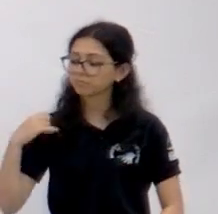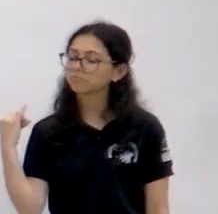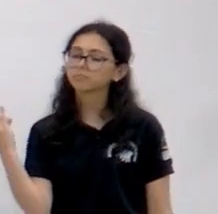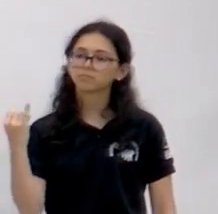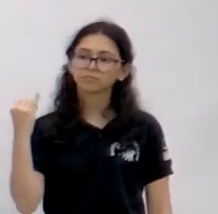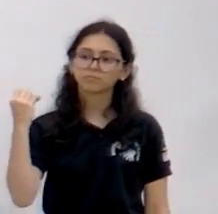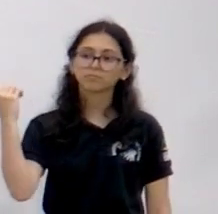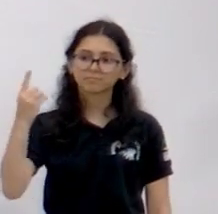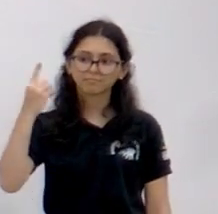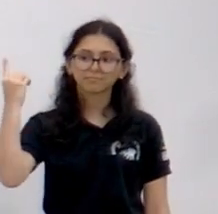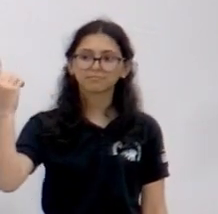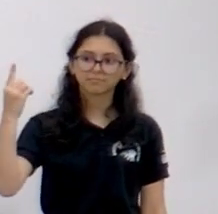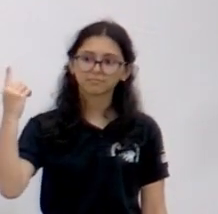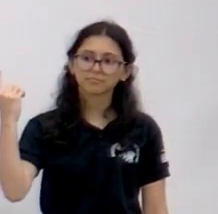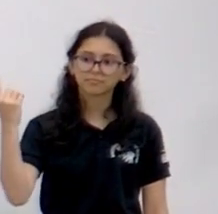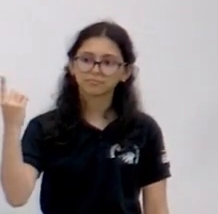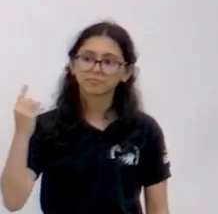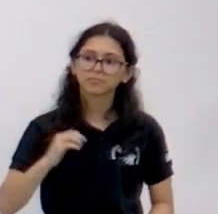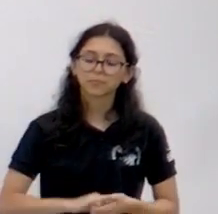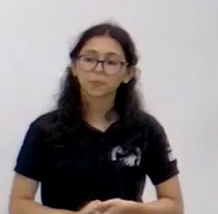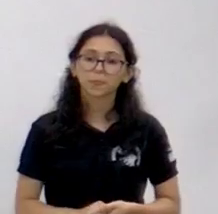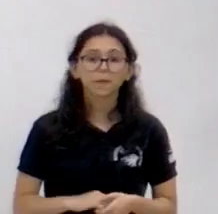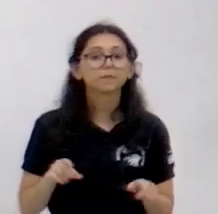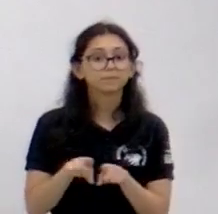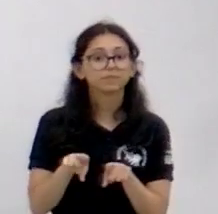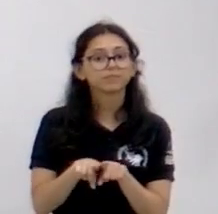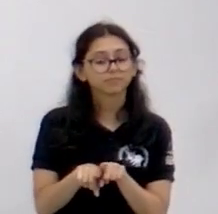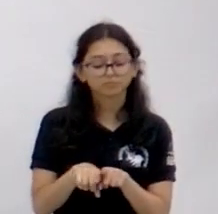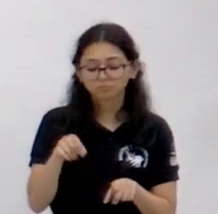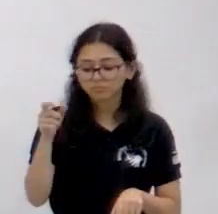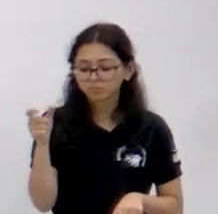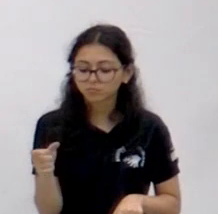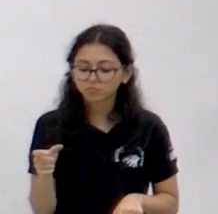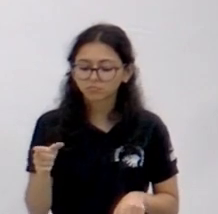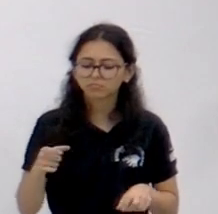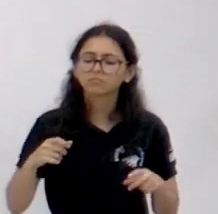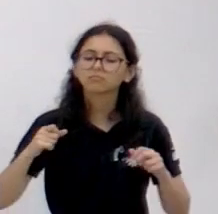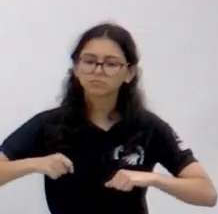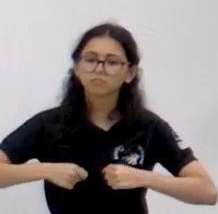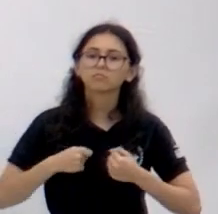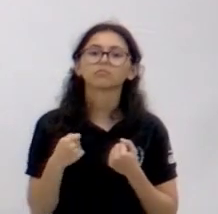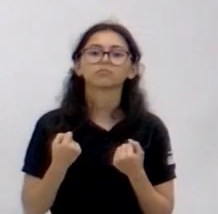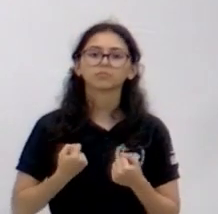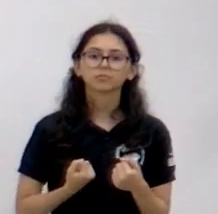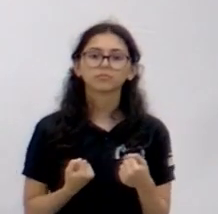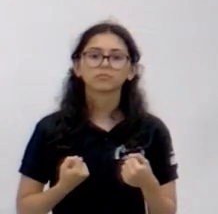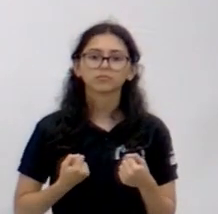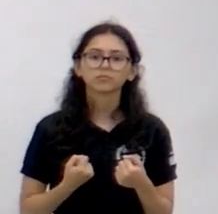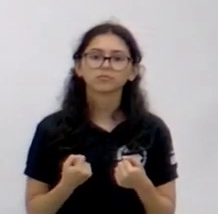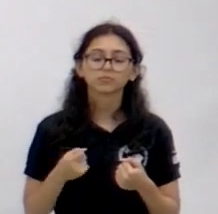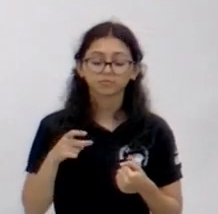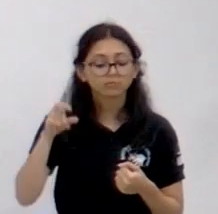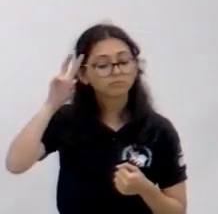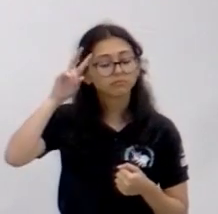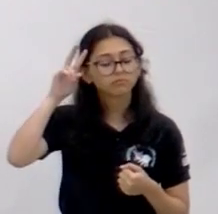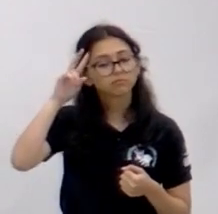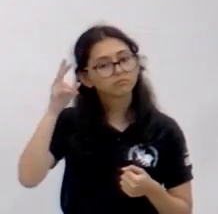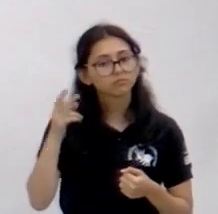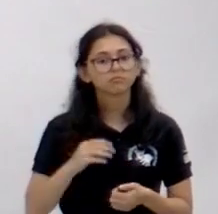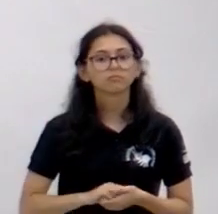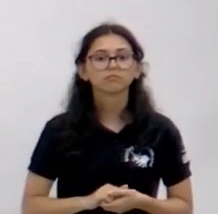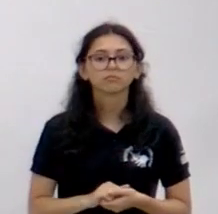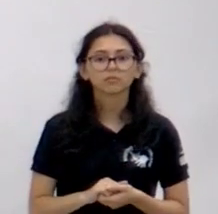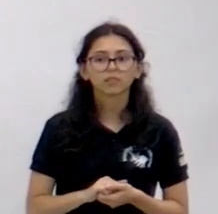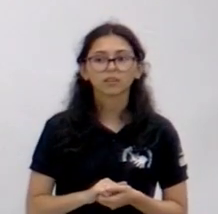Davi, esse Davi. Um outro valente que está na palavra de Deus. Lembra dessa experiência?